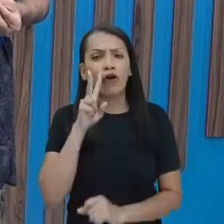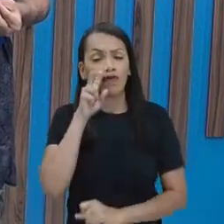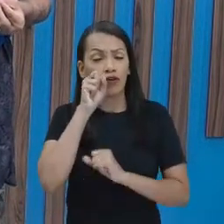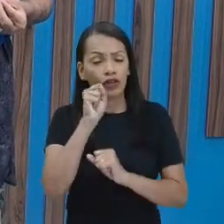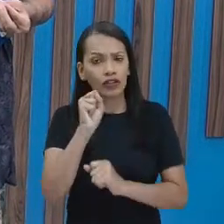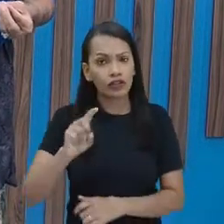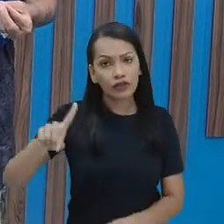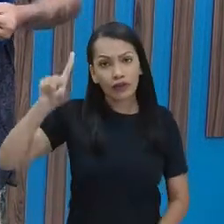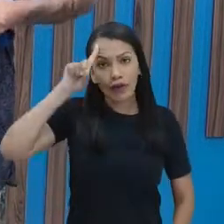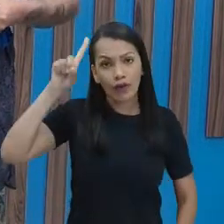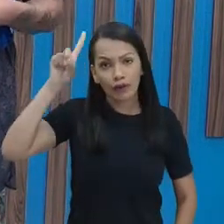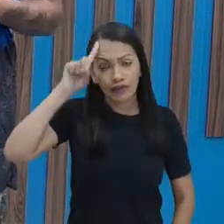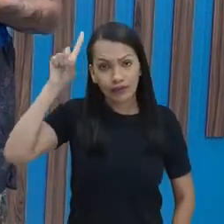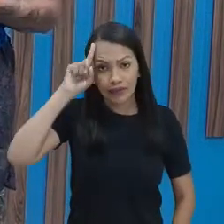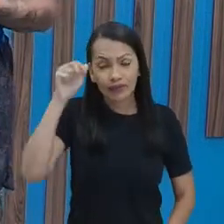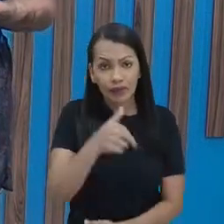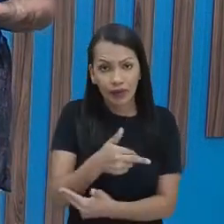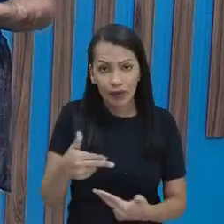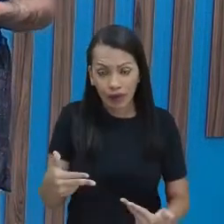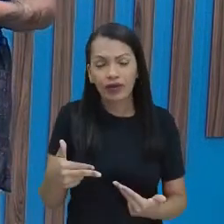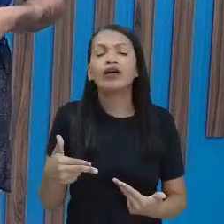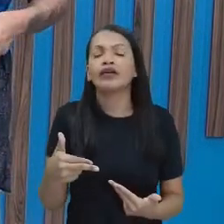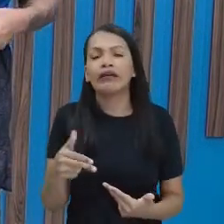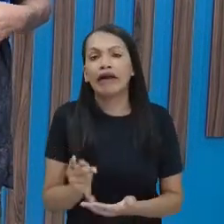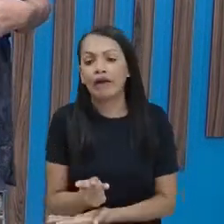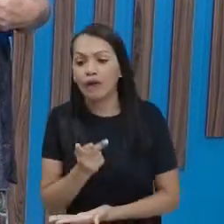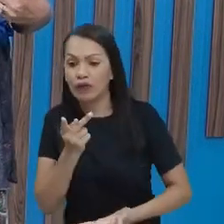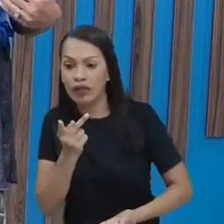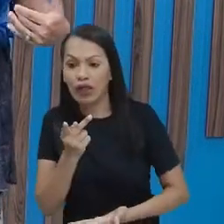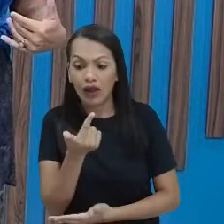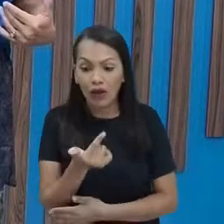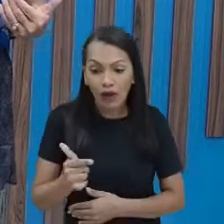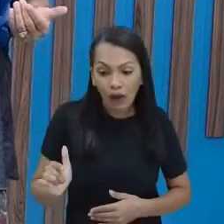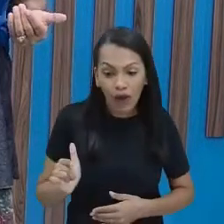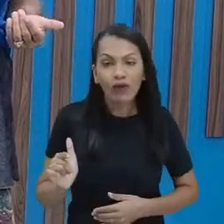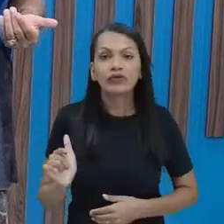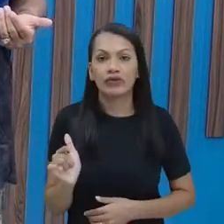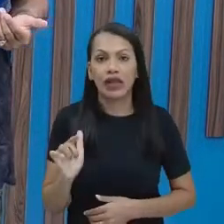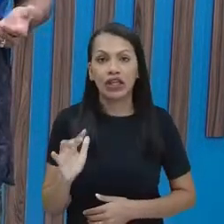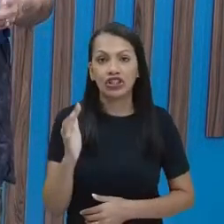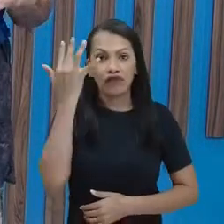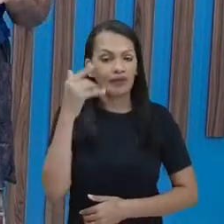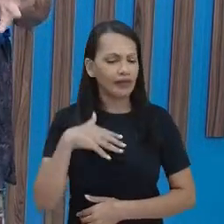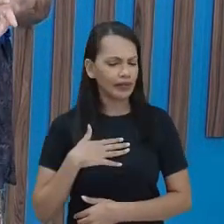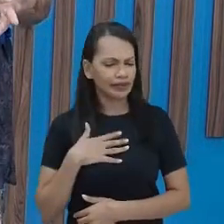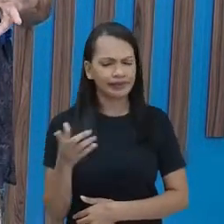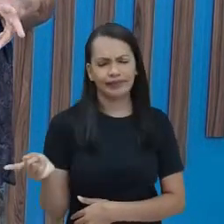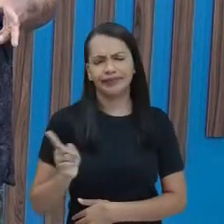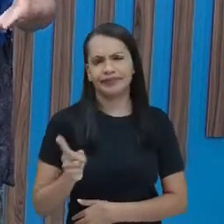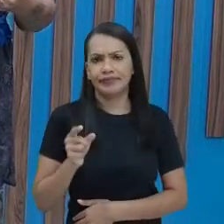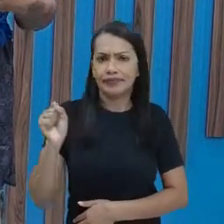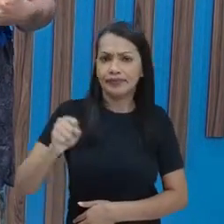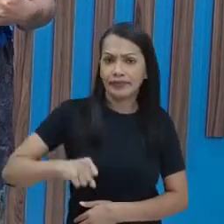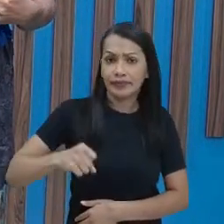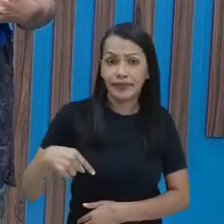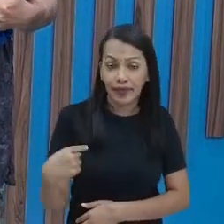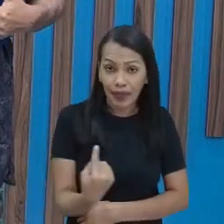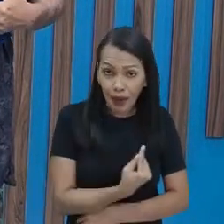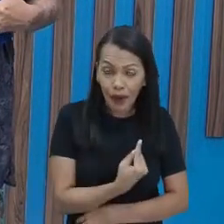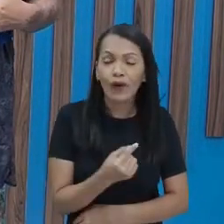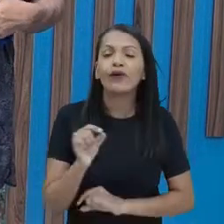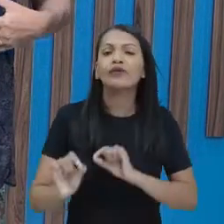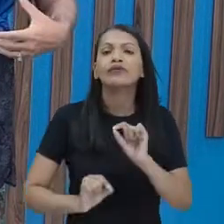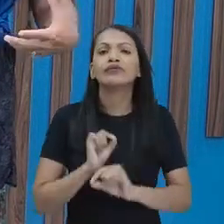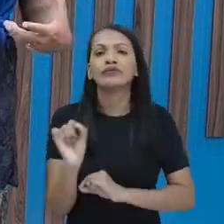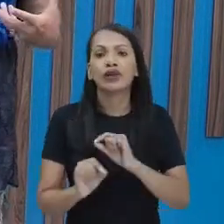dia. Ela não é algo que caia do céu, não é algo que outros vão definir pela gente. Mas sim, somos nós